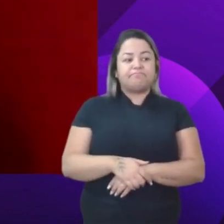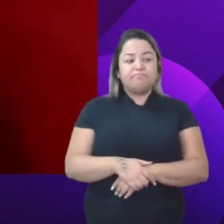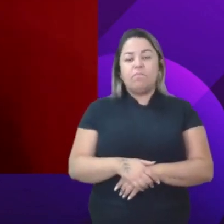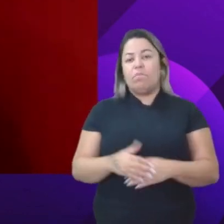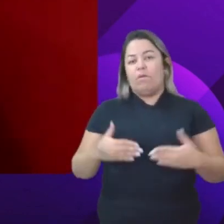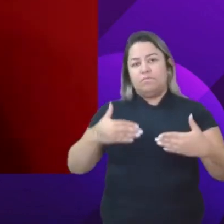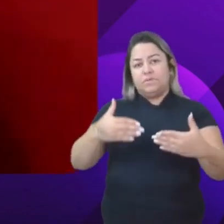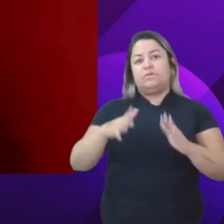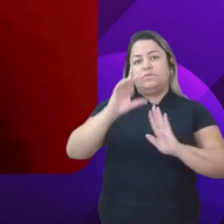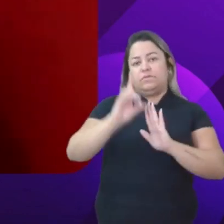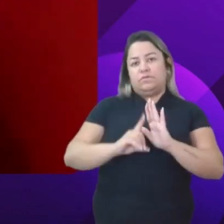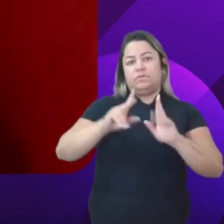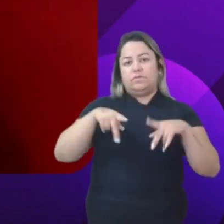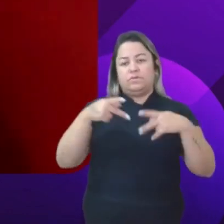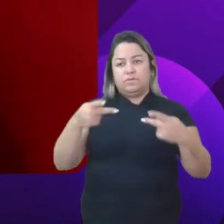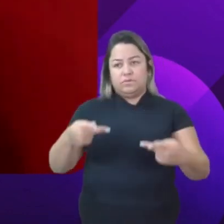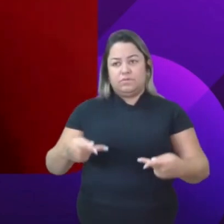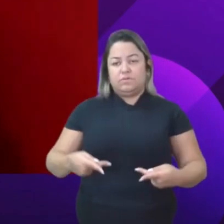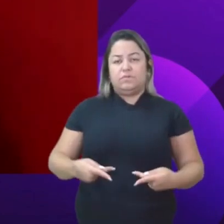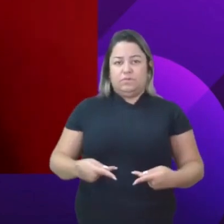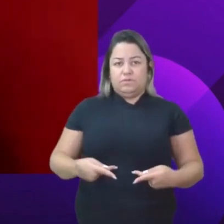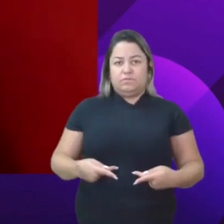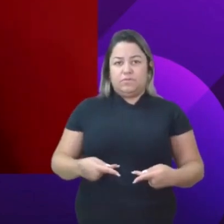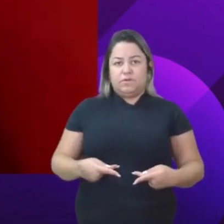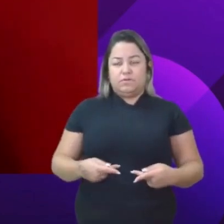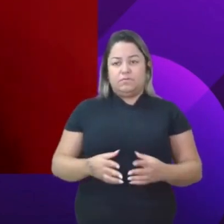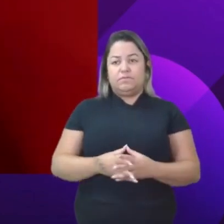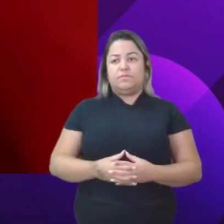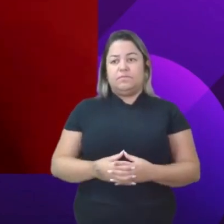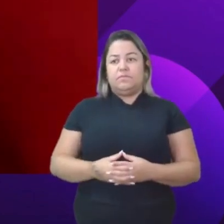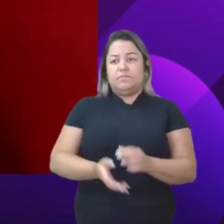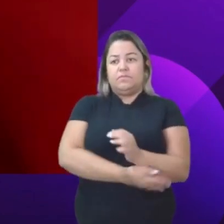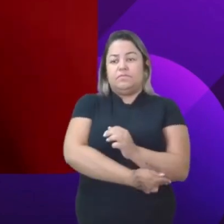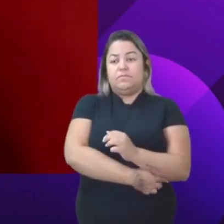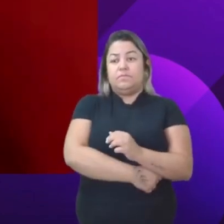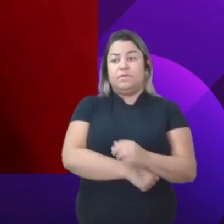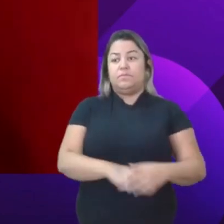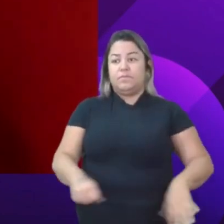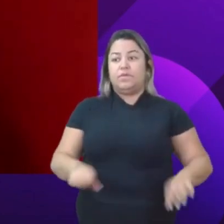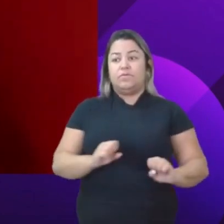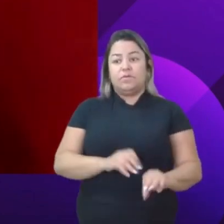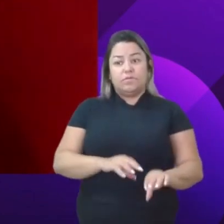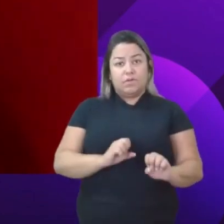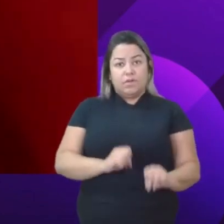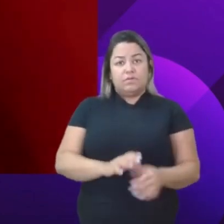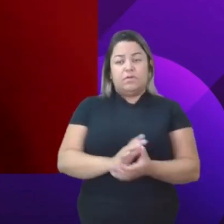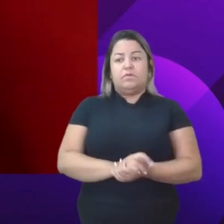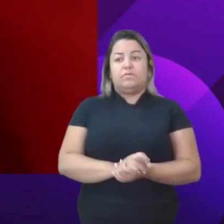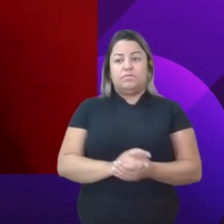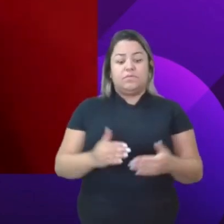Ministério dos Direitos Humanos, o Ministério de Educação, o Ministério